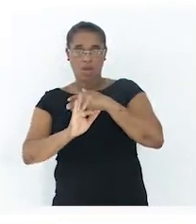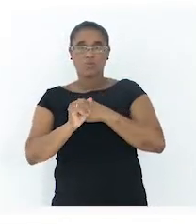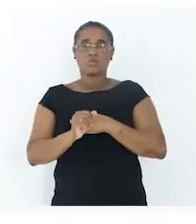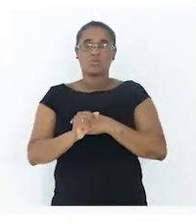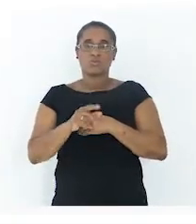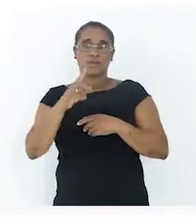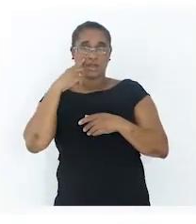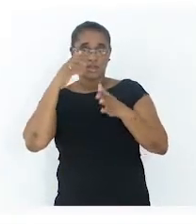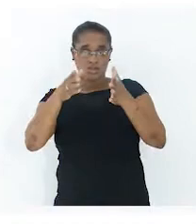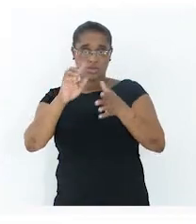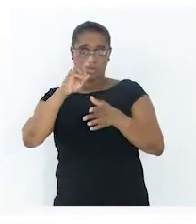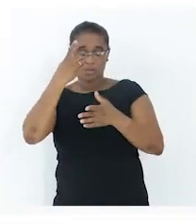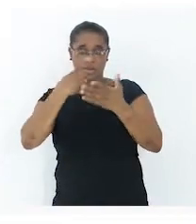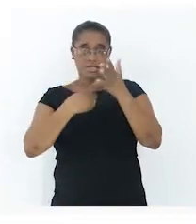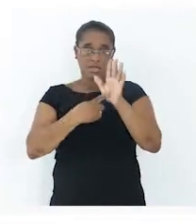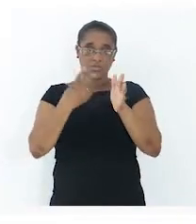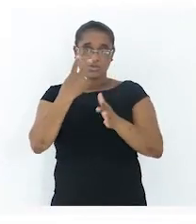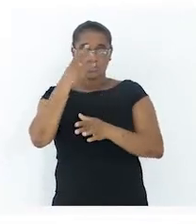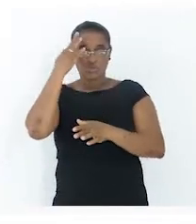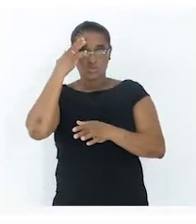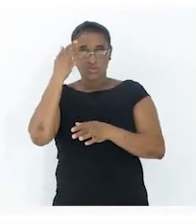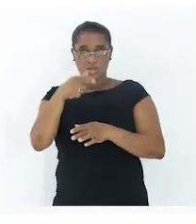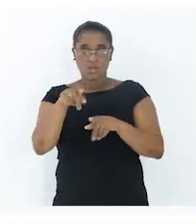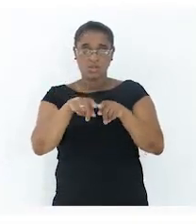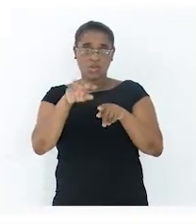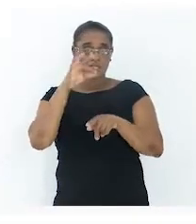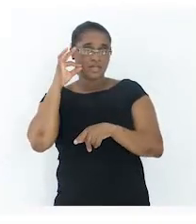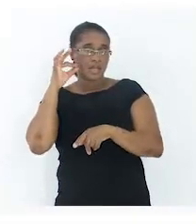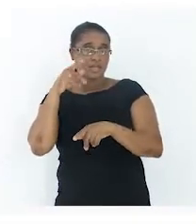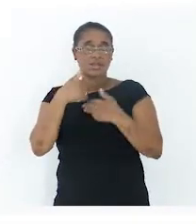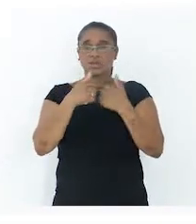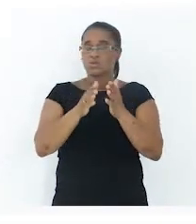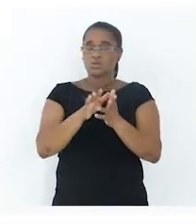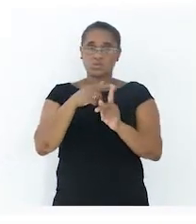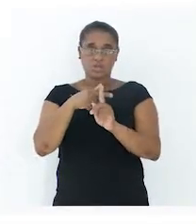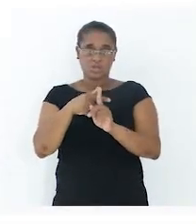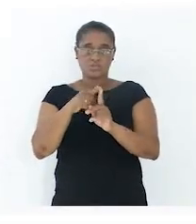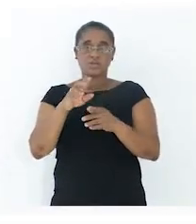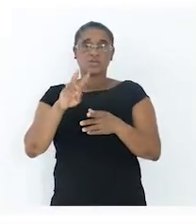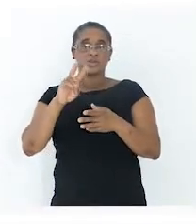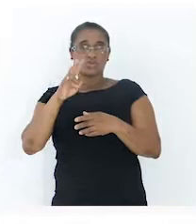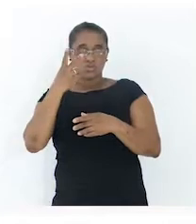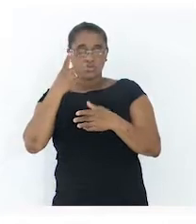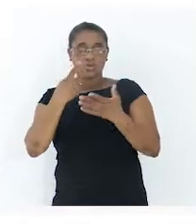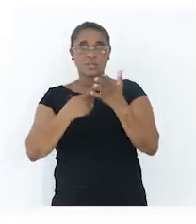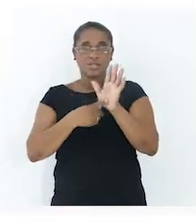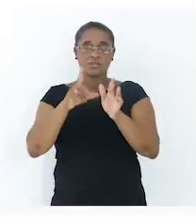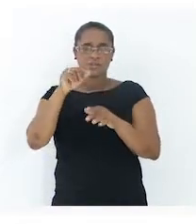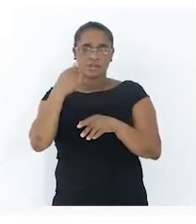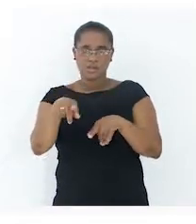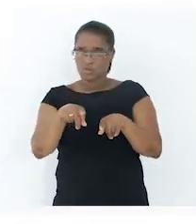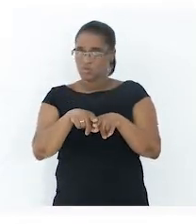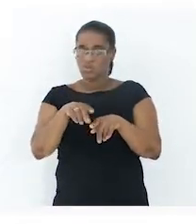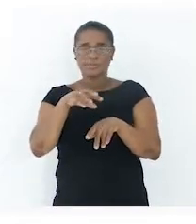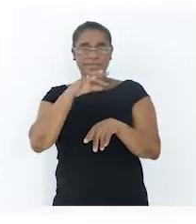no primeiro exemplo, os dois números têm o mesmo sinal, tudo positivo. No segundo exemplo, também tem o mesmo sinal, de acordo